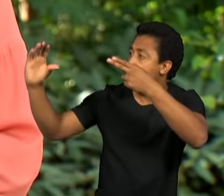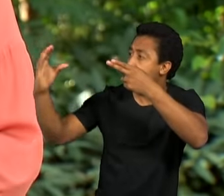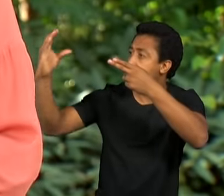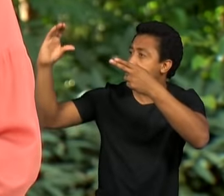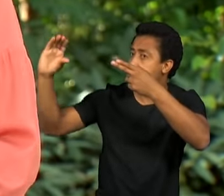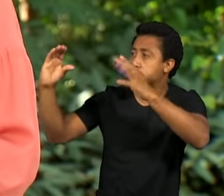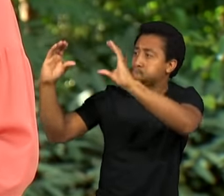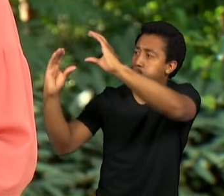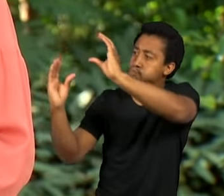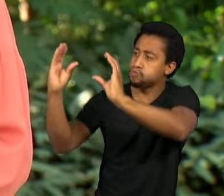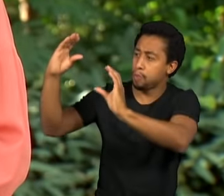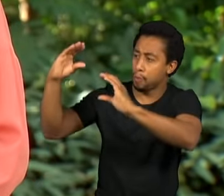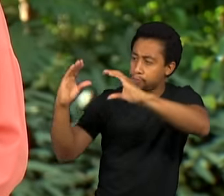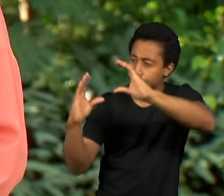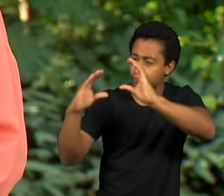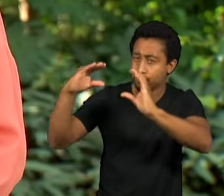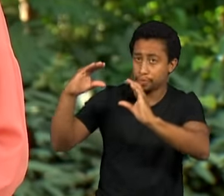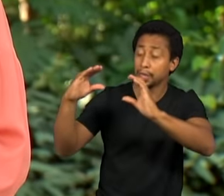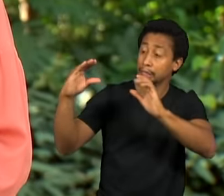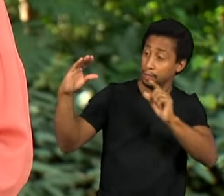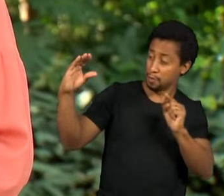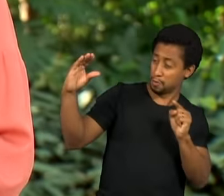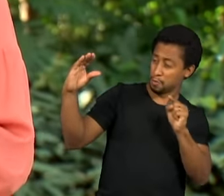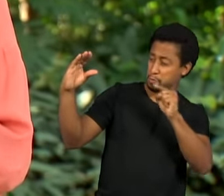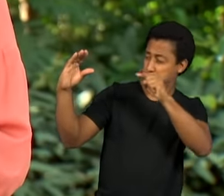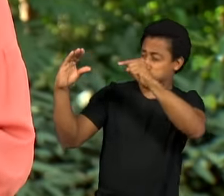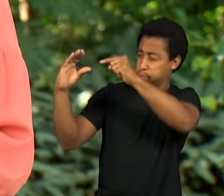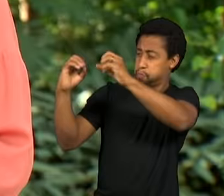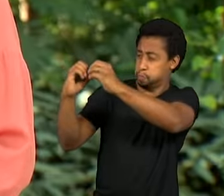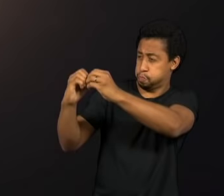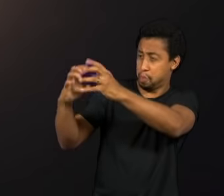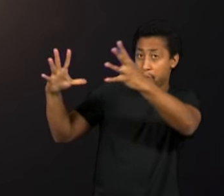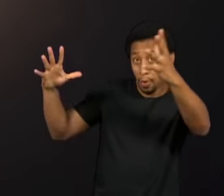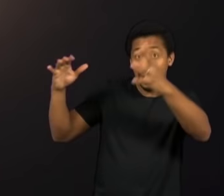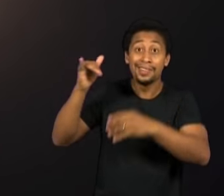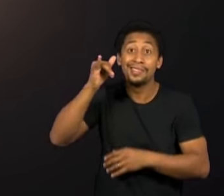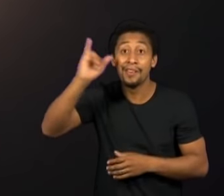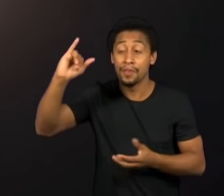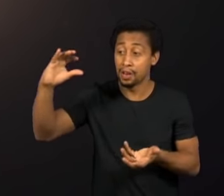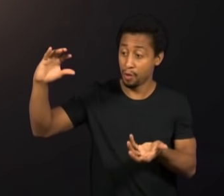uma eventual ameaça de colisão com a Terra no futuro.